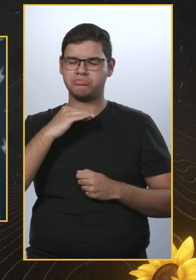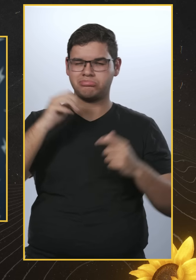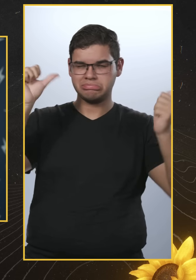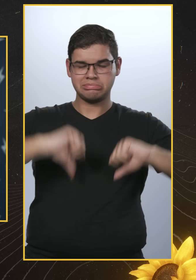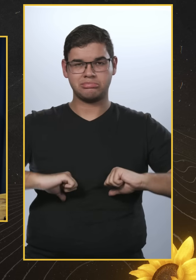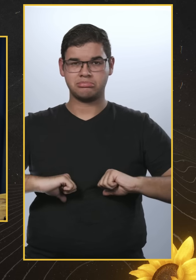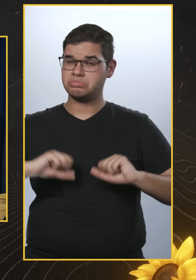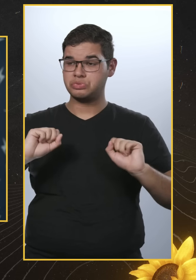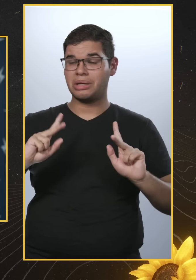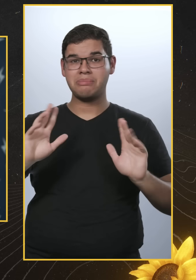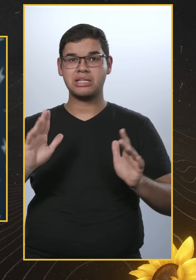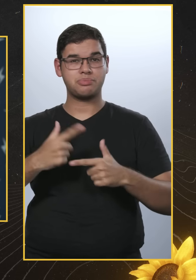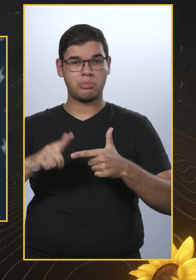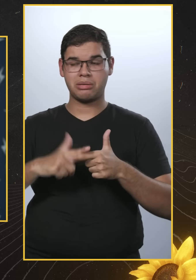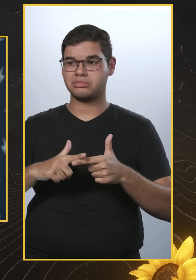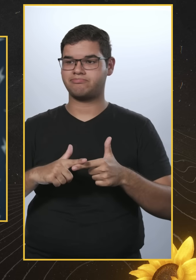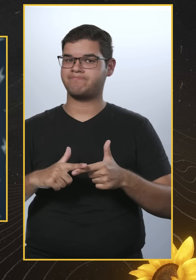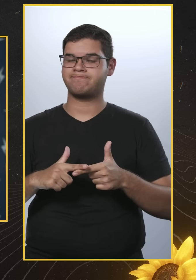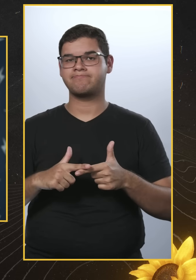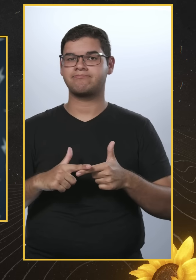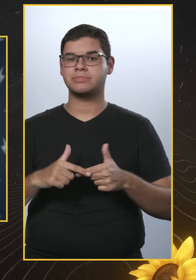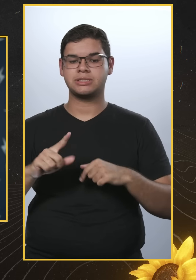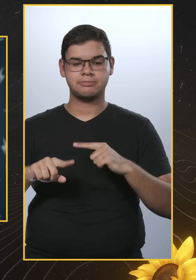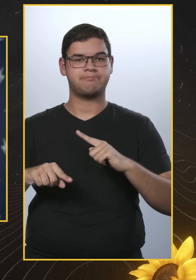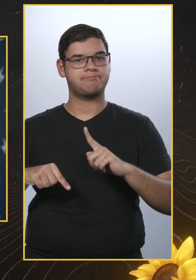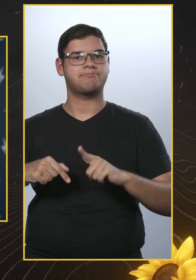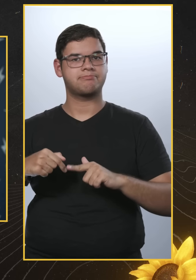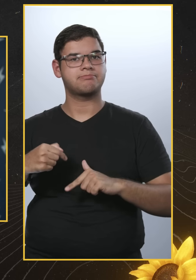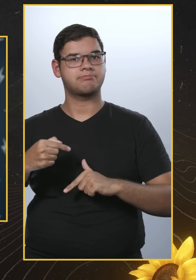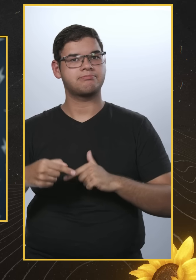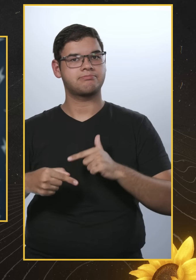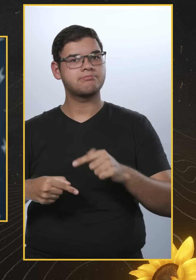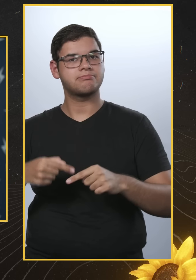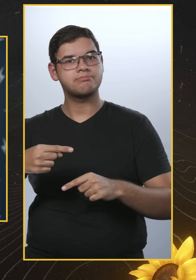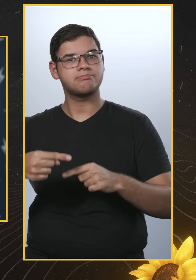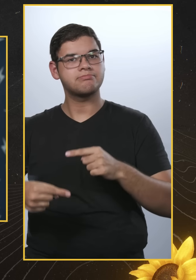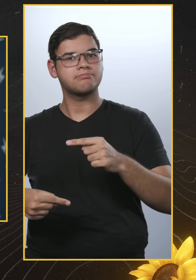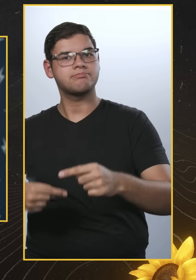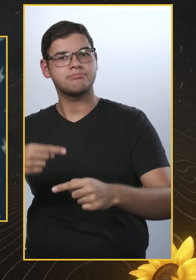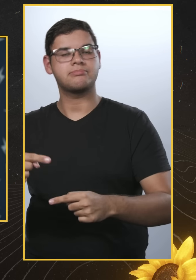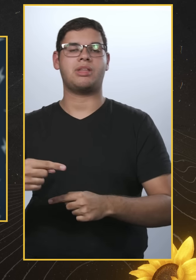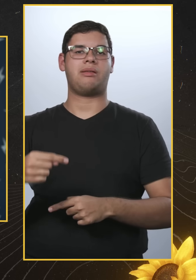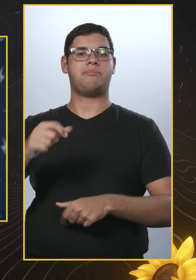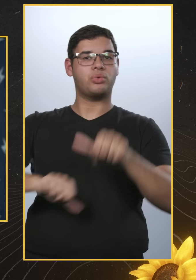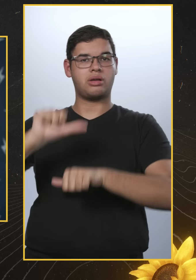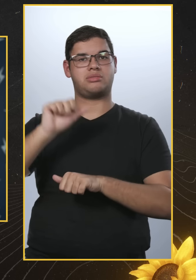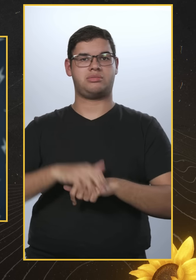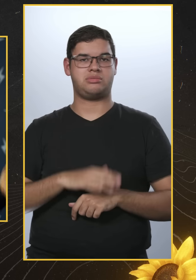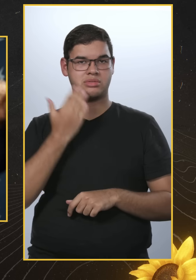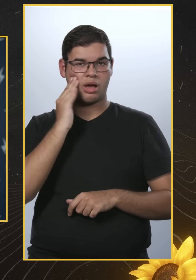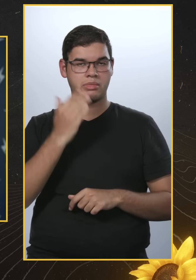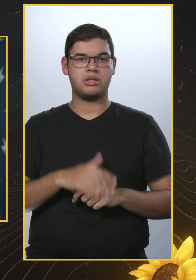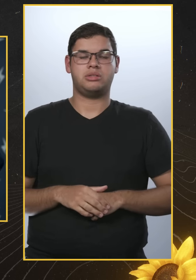melhorou o perfume mas vai passar o ventinho volta o processo de melhor melhora tem volta de mudança peguei o cocô que tava